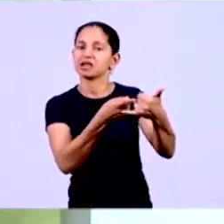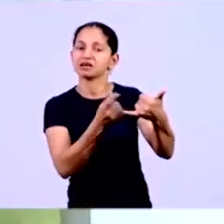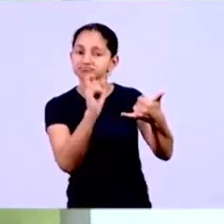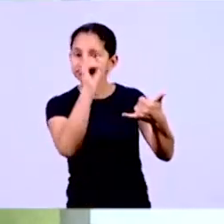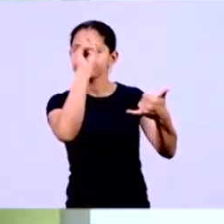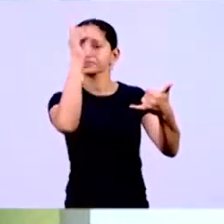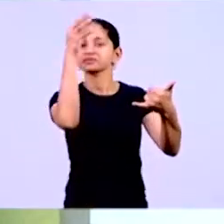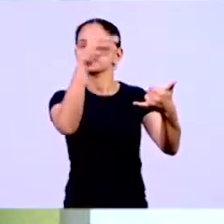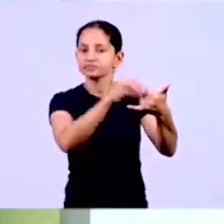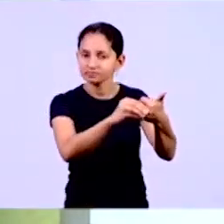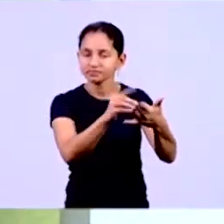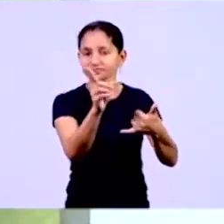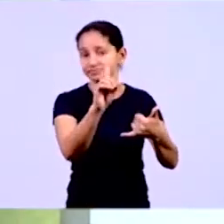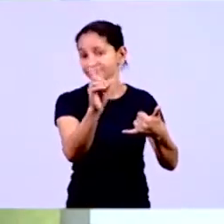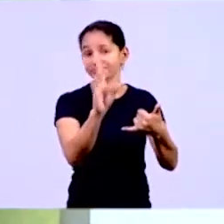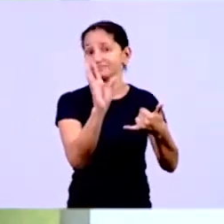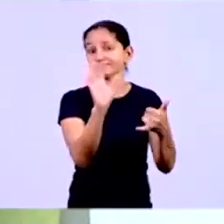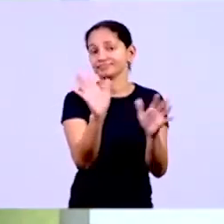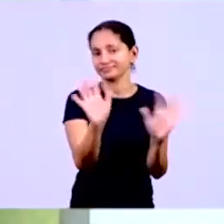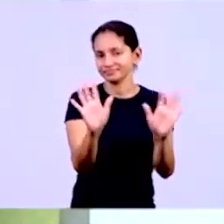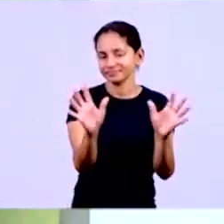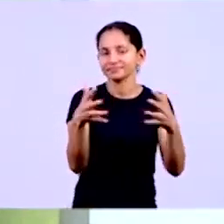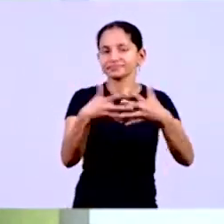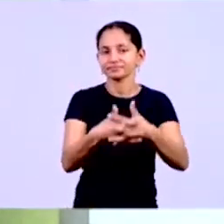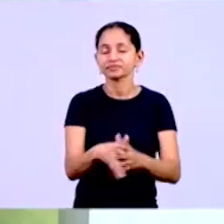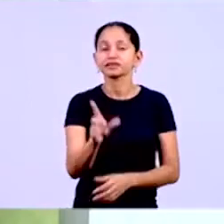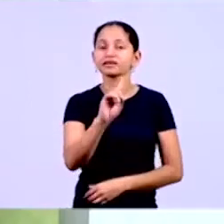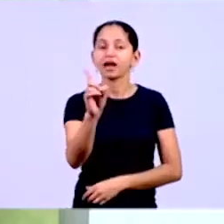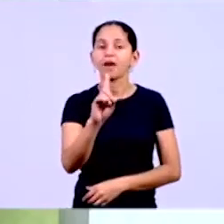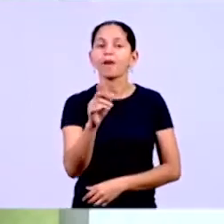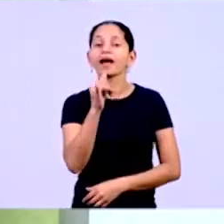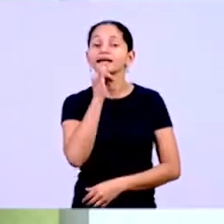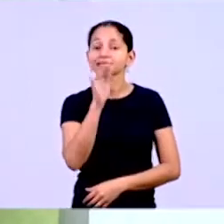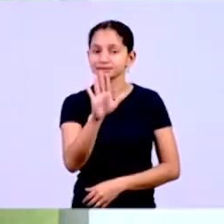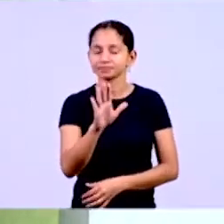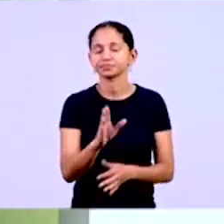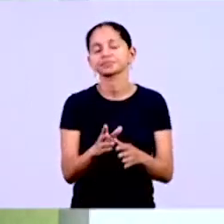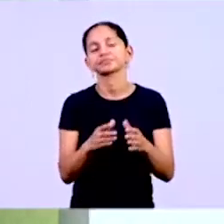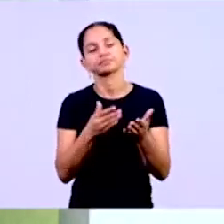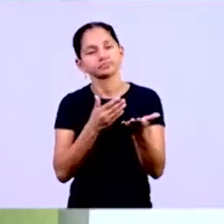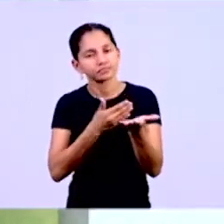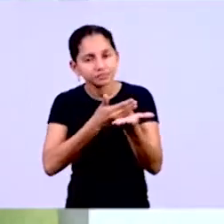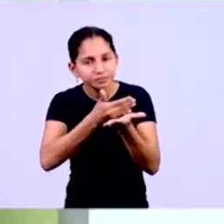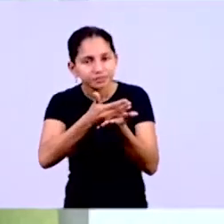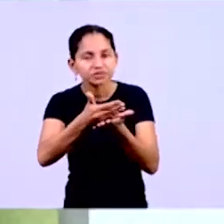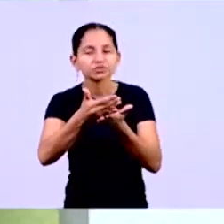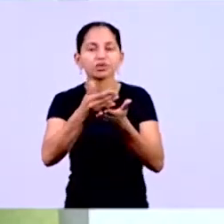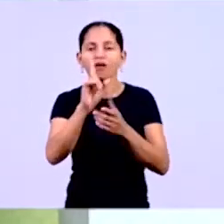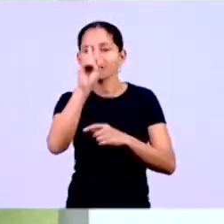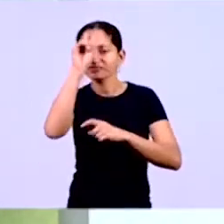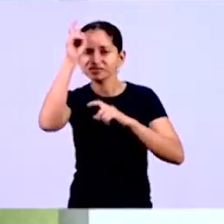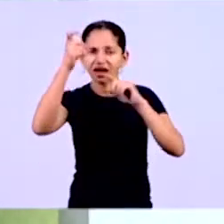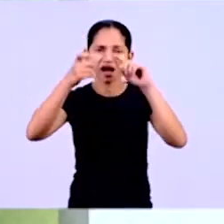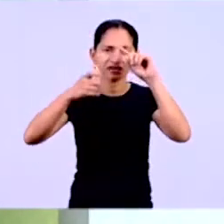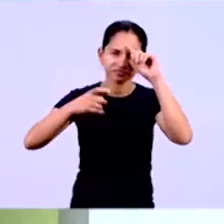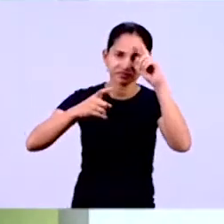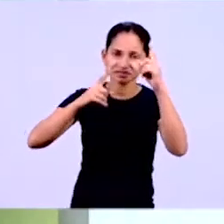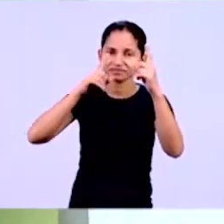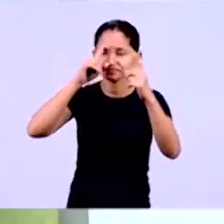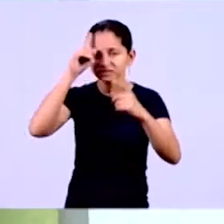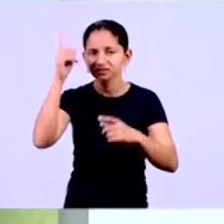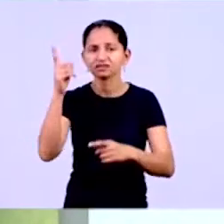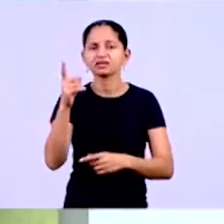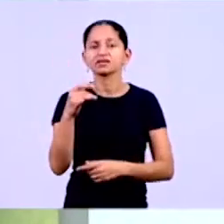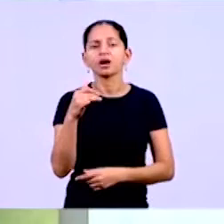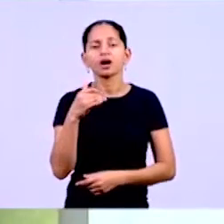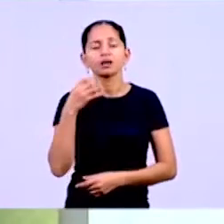Jobs, vamos falar Apple, né? A Apple não foi a primeira empresa a criar o smartphone, não foi a primeira empresa a criar o tocador